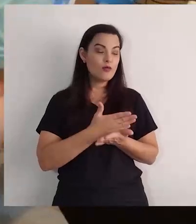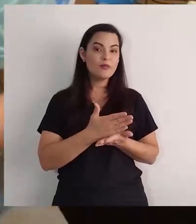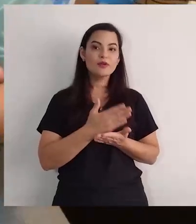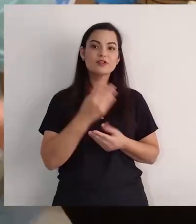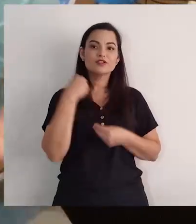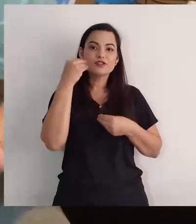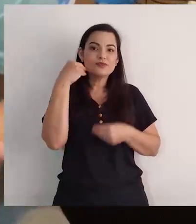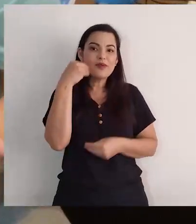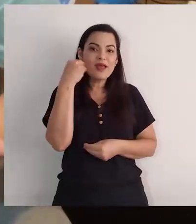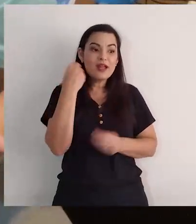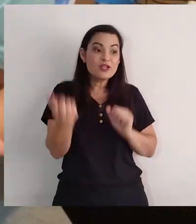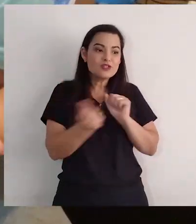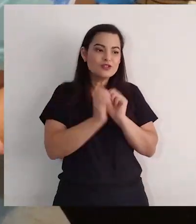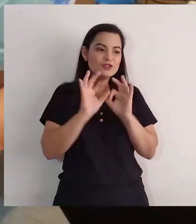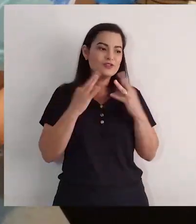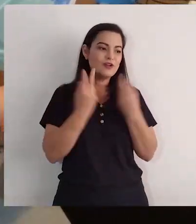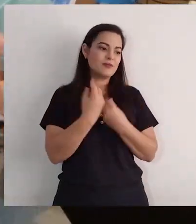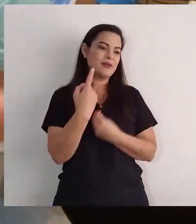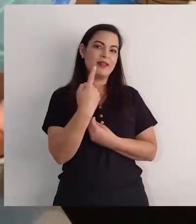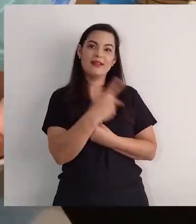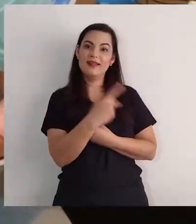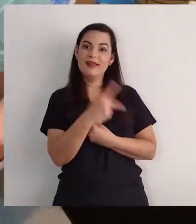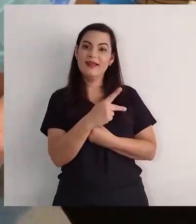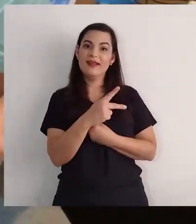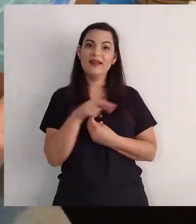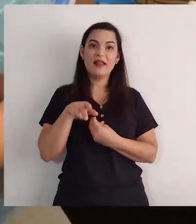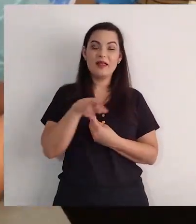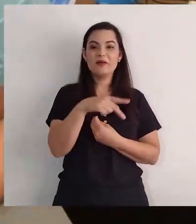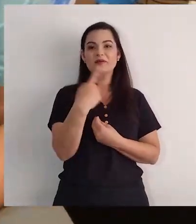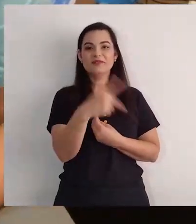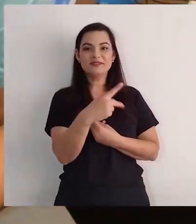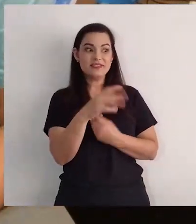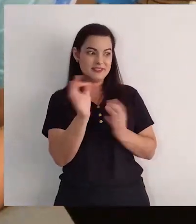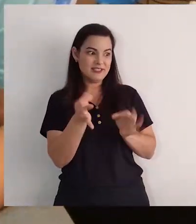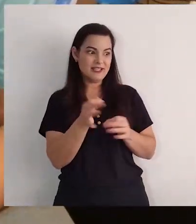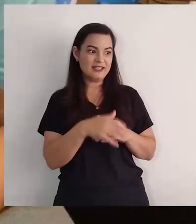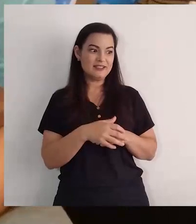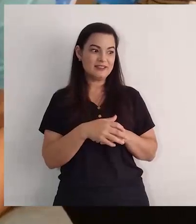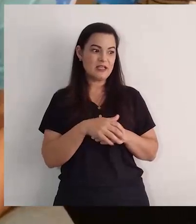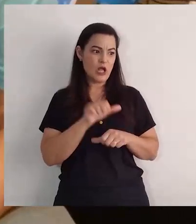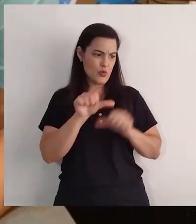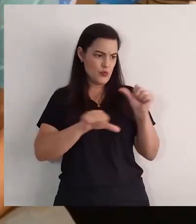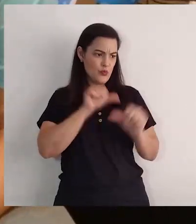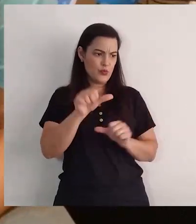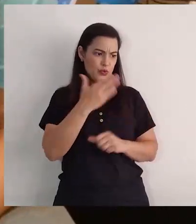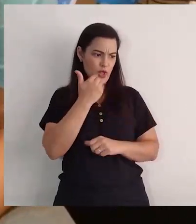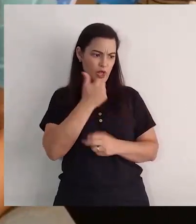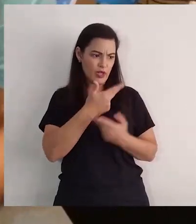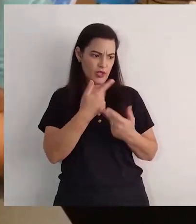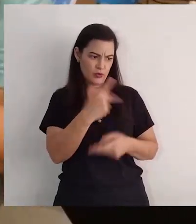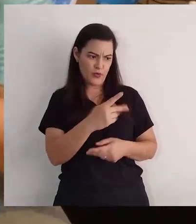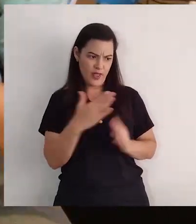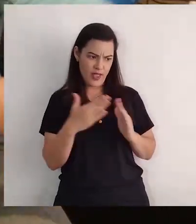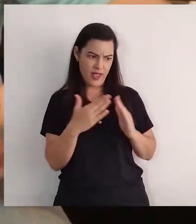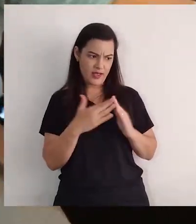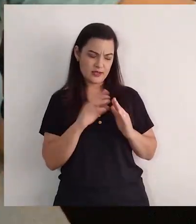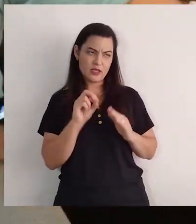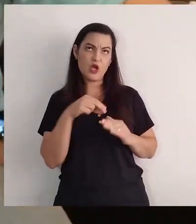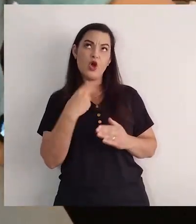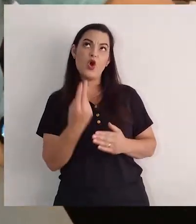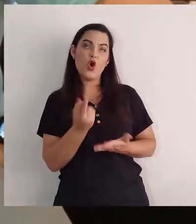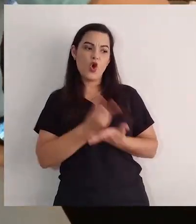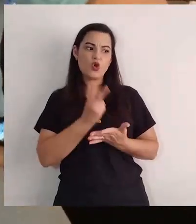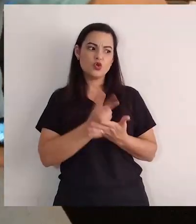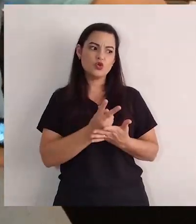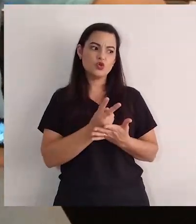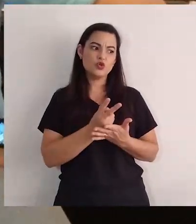a experimentar isso aqui em casa com a família dele, com os irmãos dele, né, Lu? Uhum. Isso mudou a alimentação aqui em casa ou continuou comendo